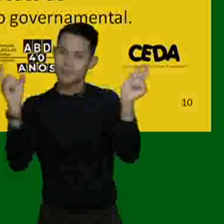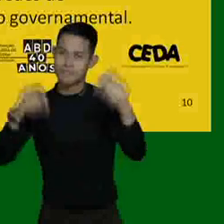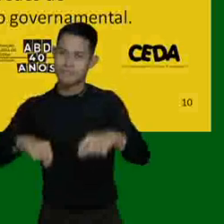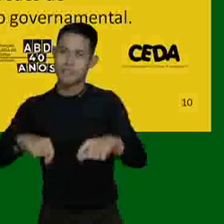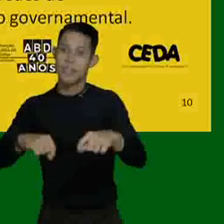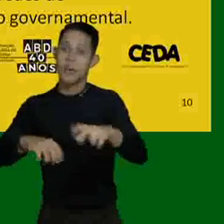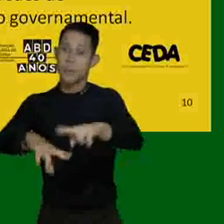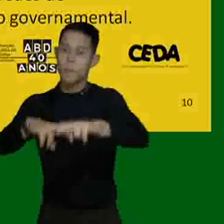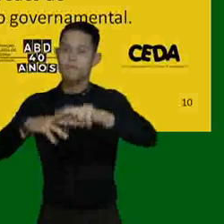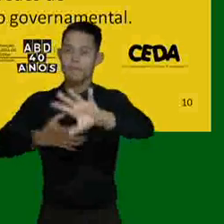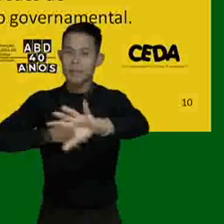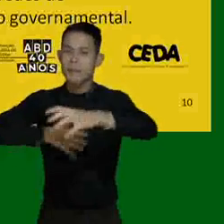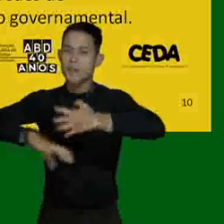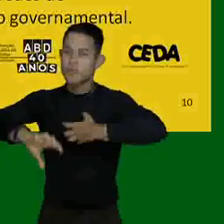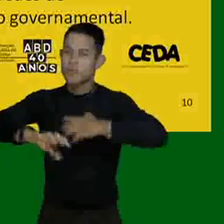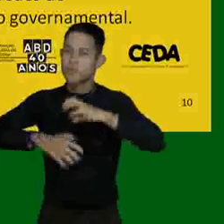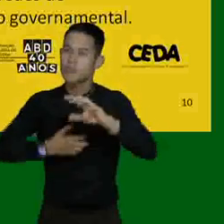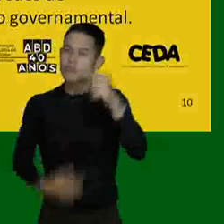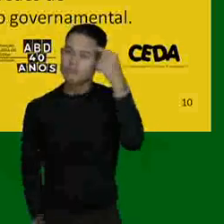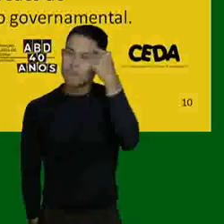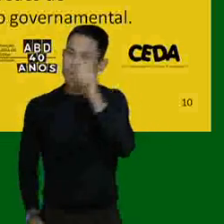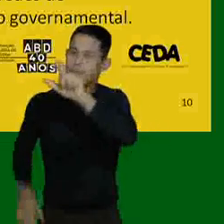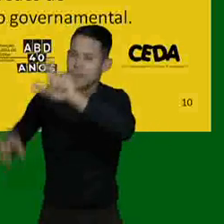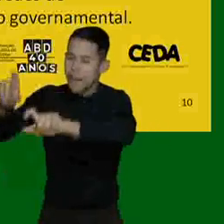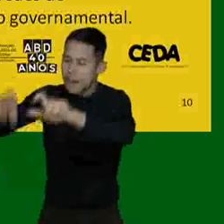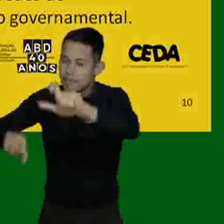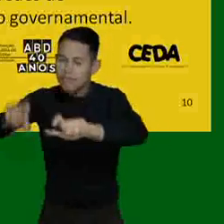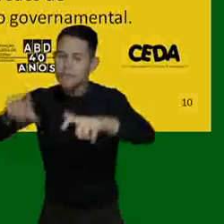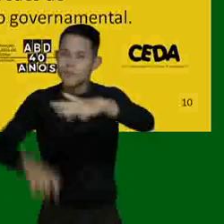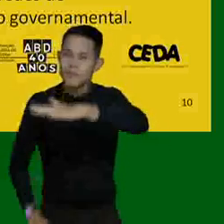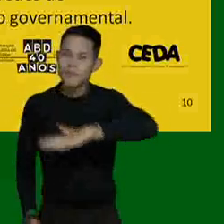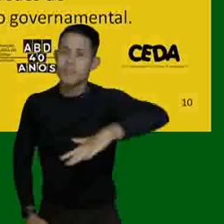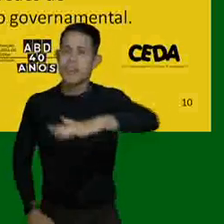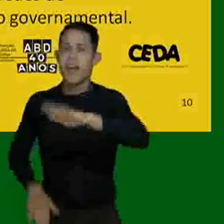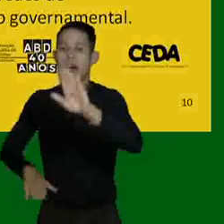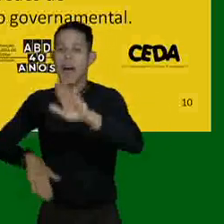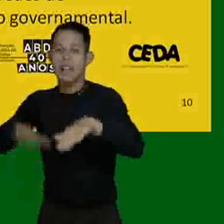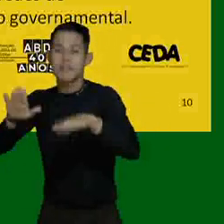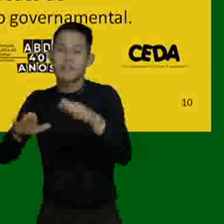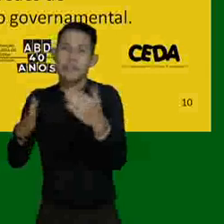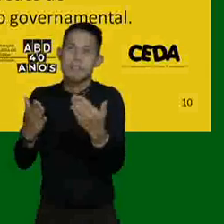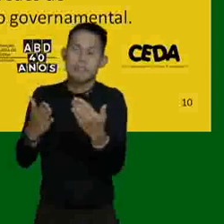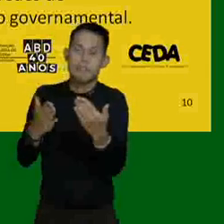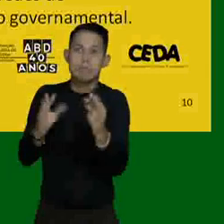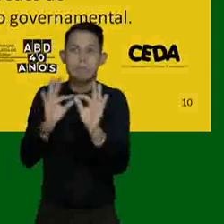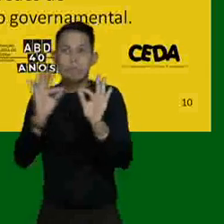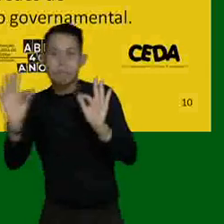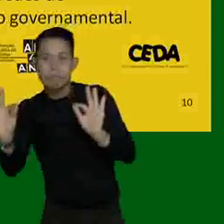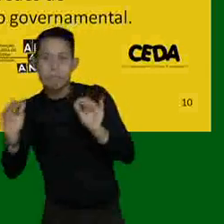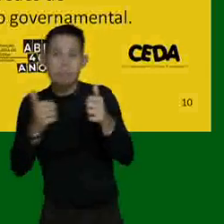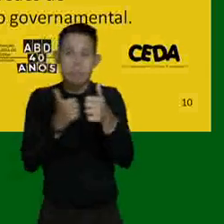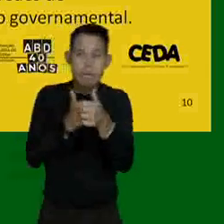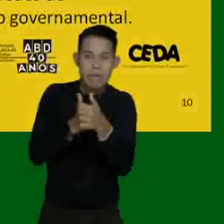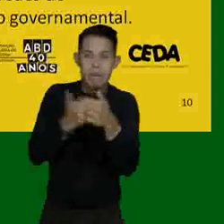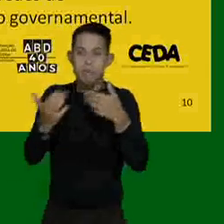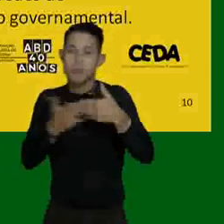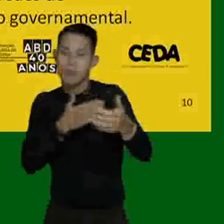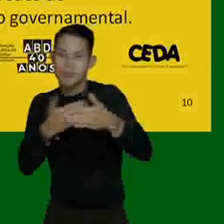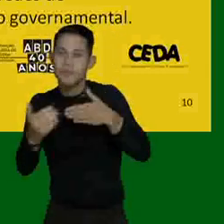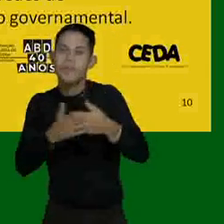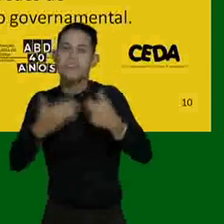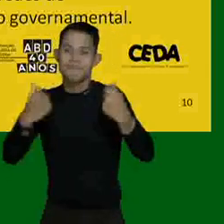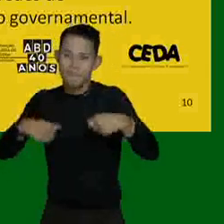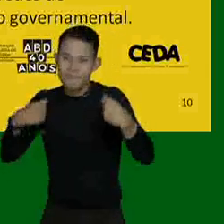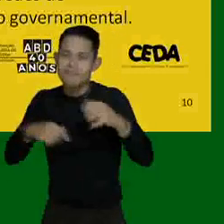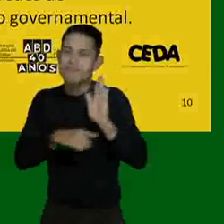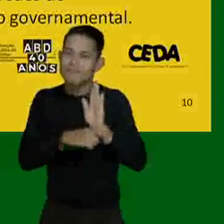às vezes muito próximo mas aquele próximo que pode tá um pouco distante da gente mas que precisa e que nós temos